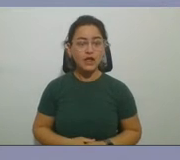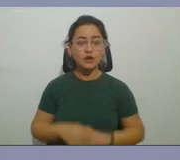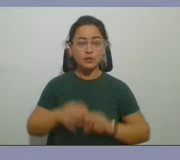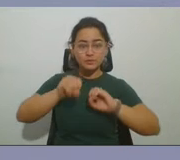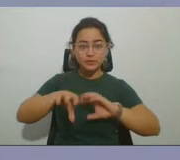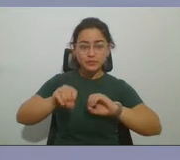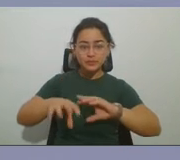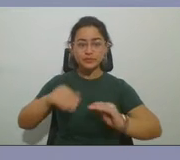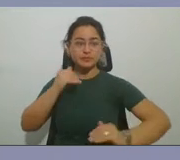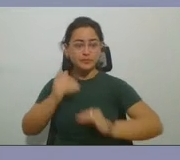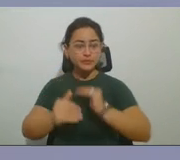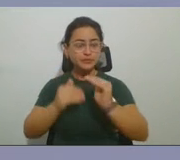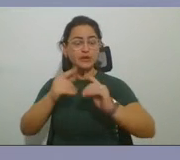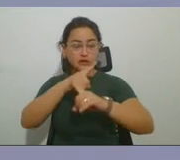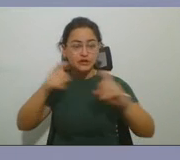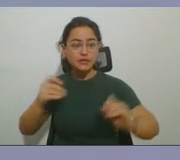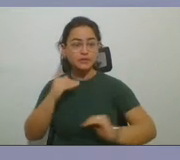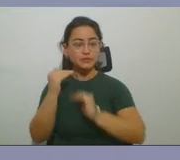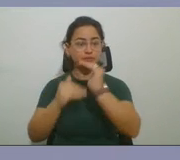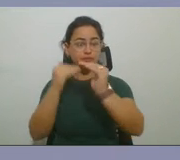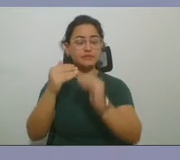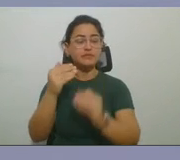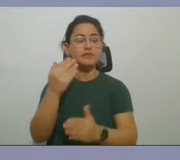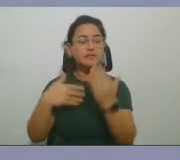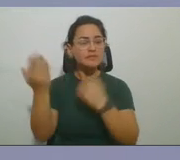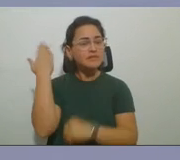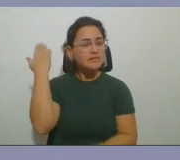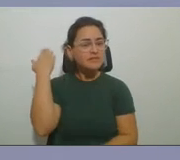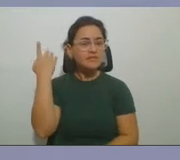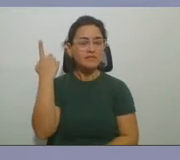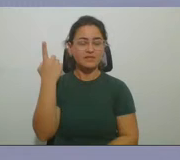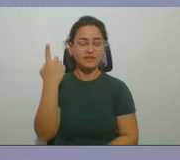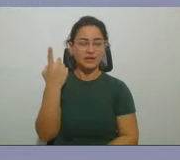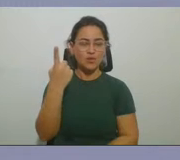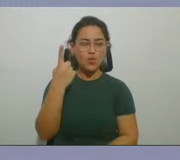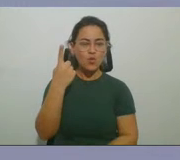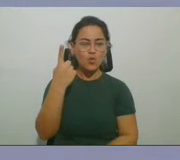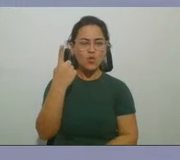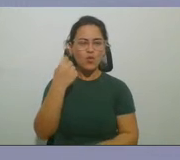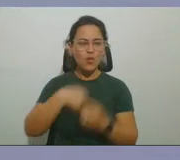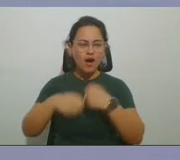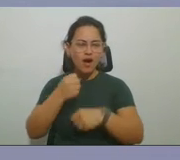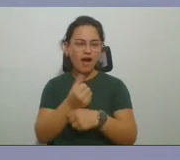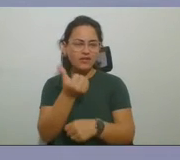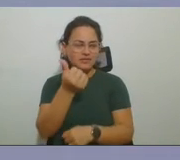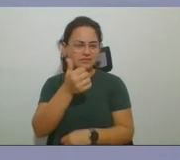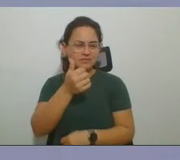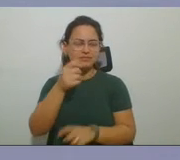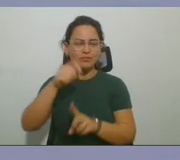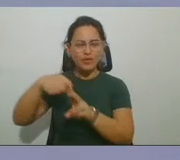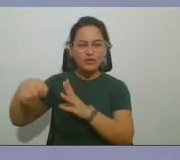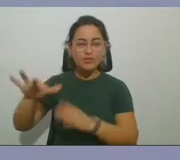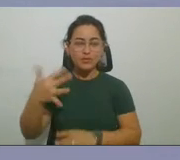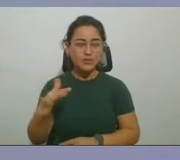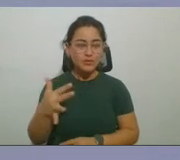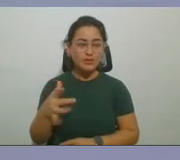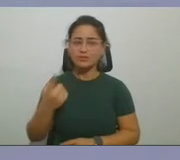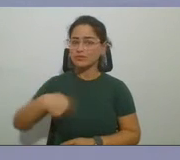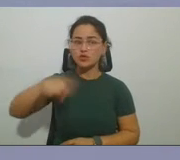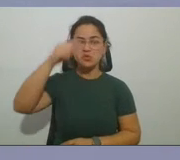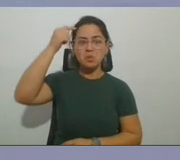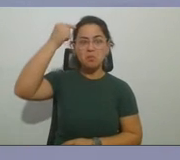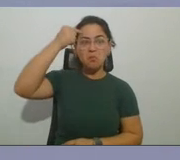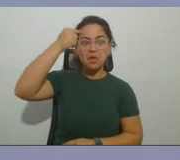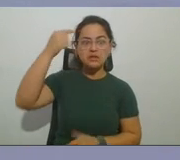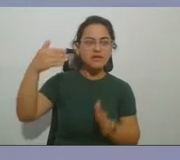ciência. Há um ano e meio atrás, não imaginávamos que os desafios poderiam ser ainda maiores e tão